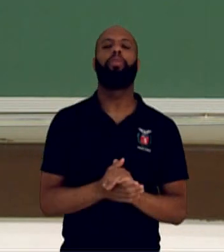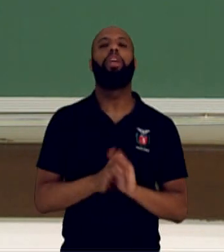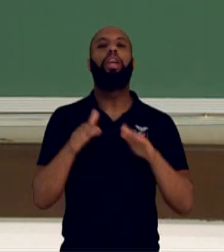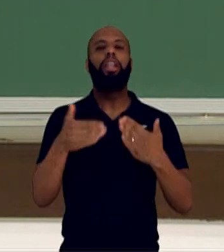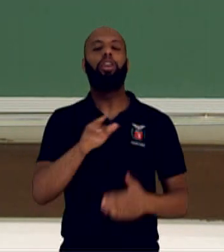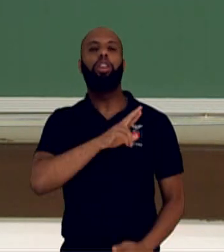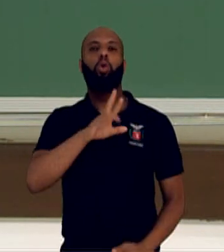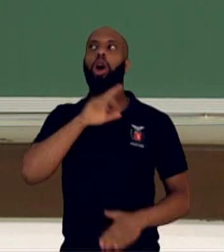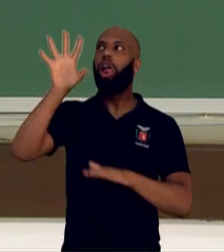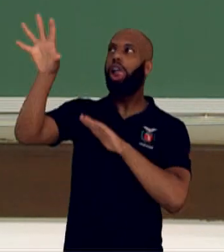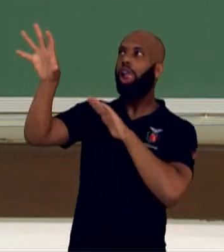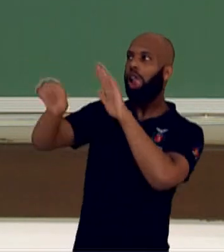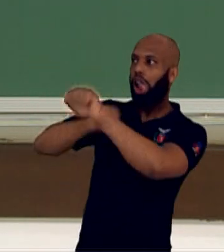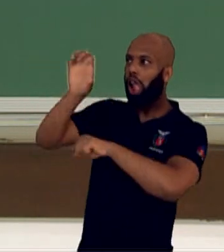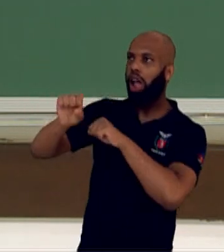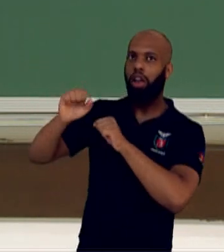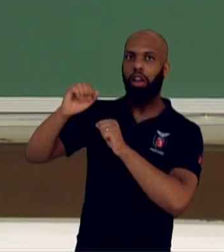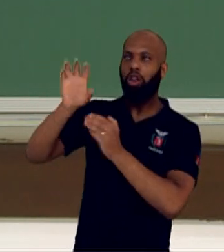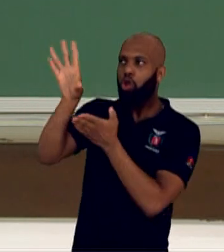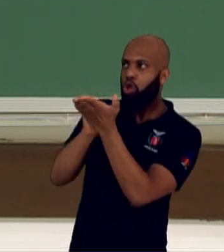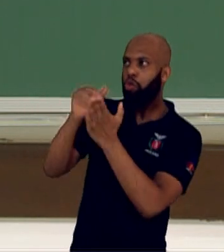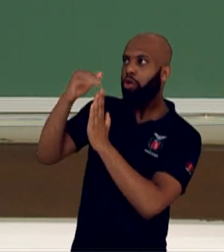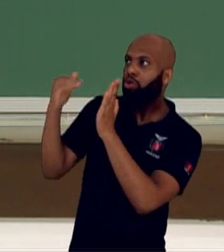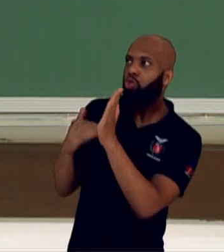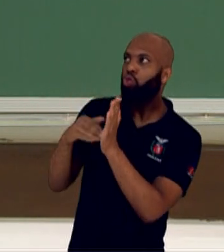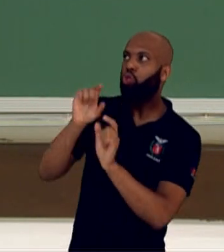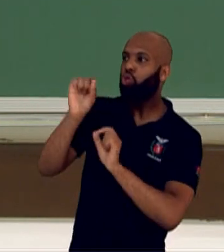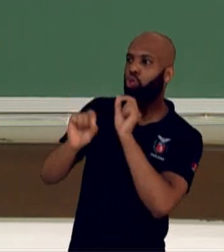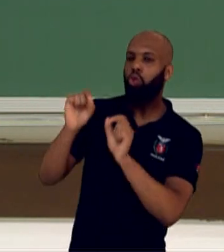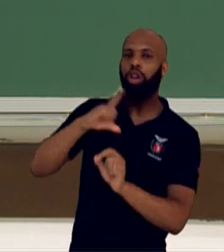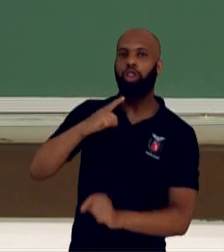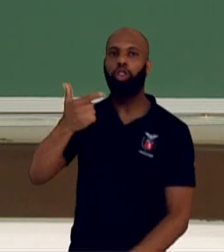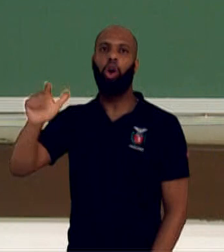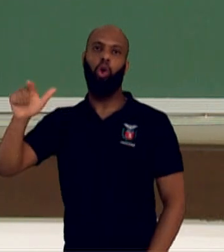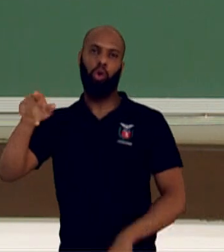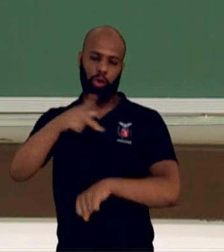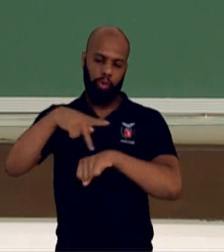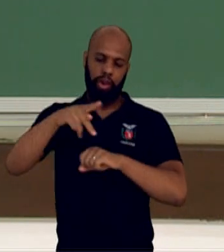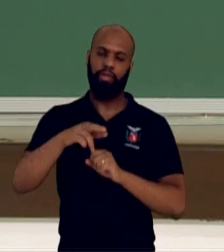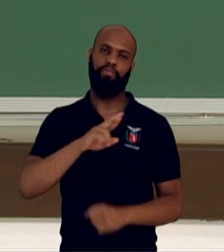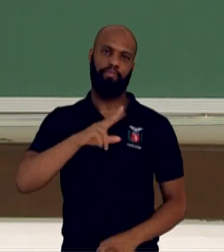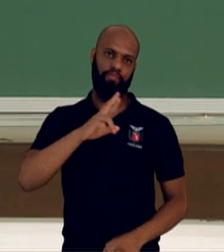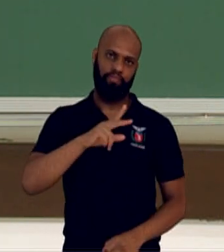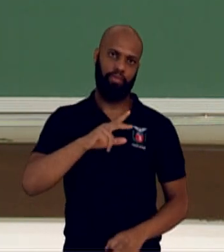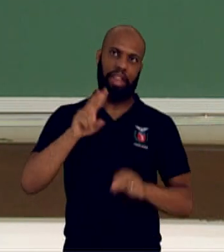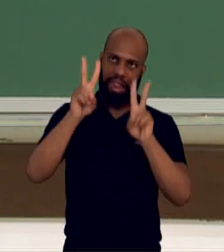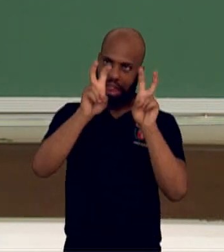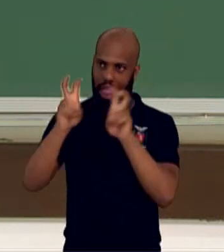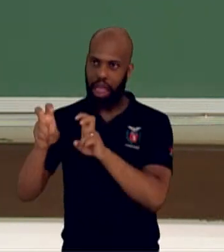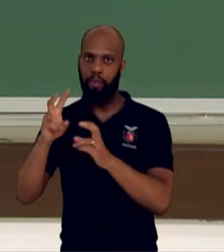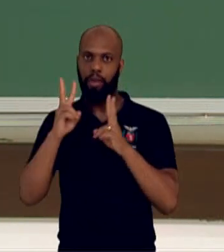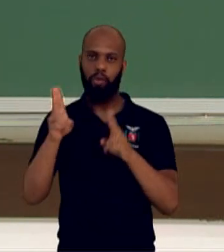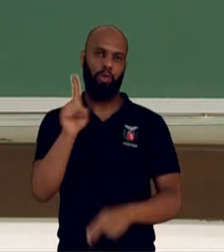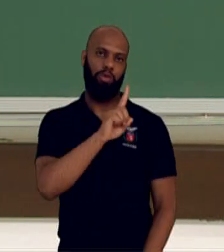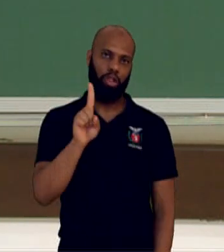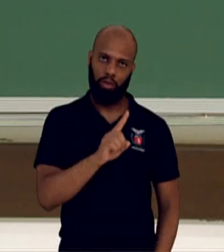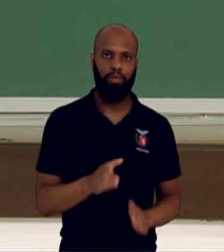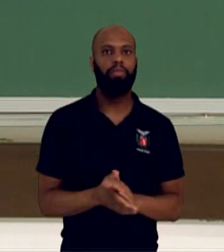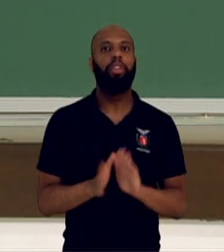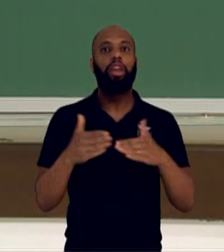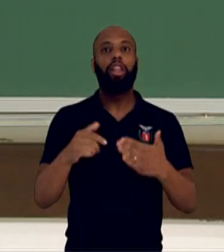trazer tudo que estava acontecendo fora do Brasil, né? Trazer as temáticas, não.